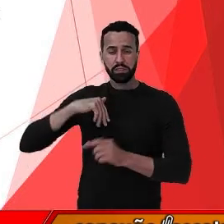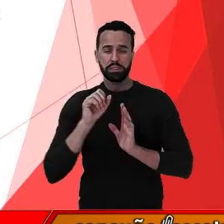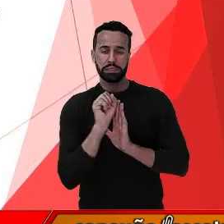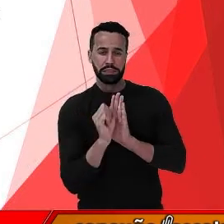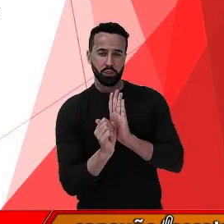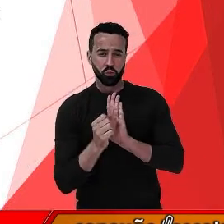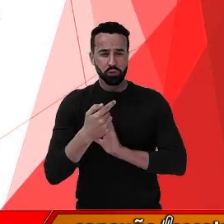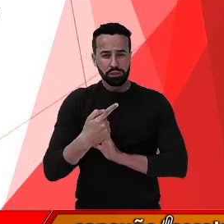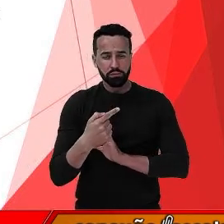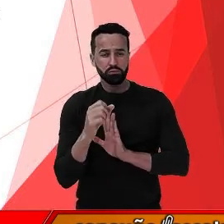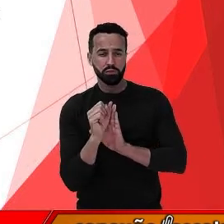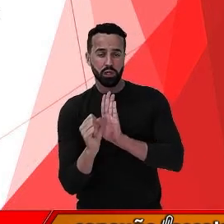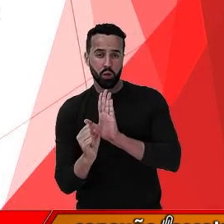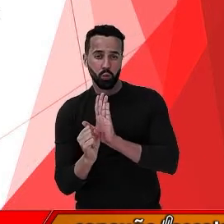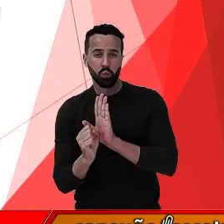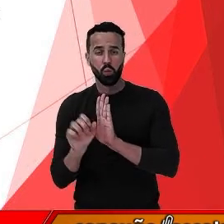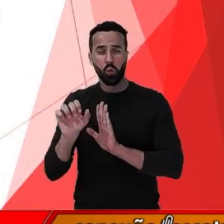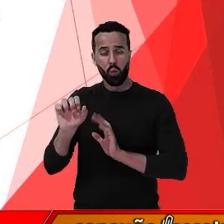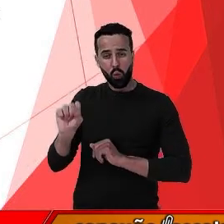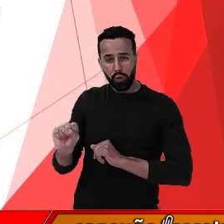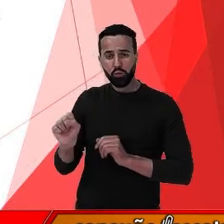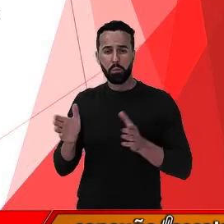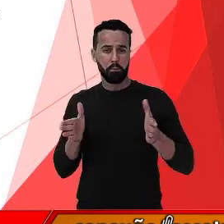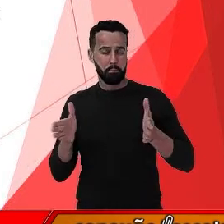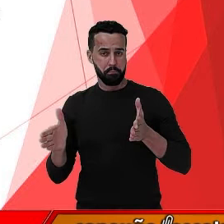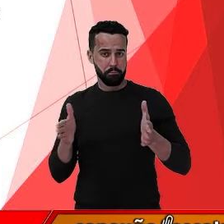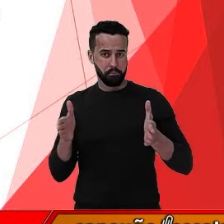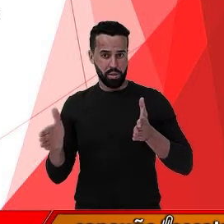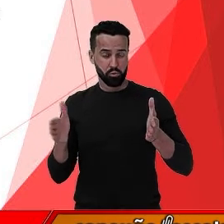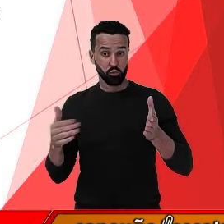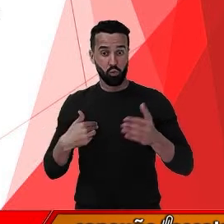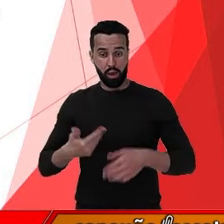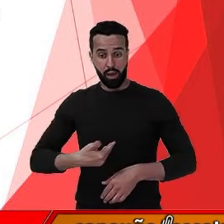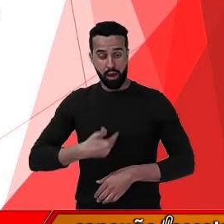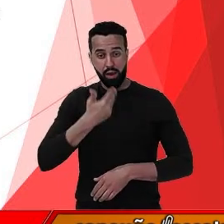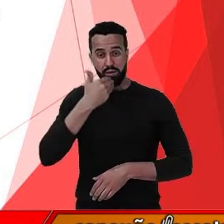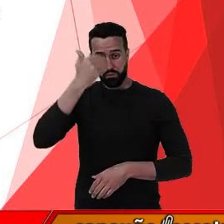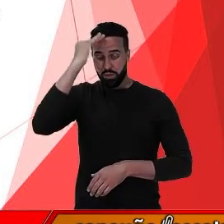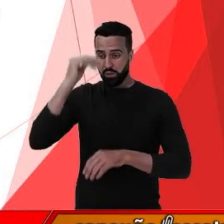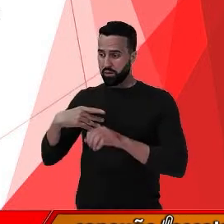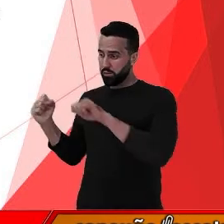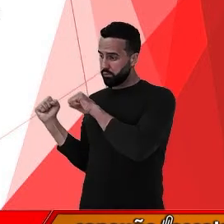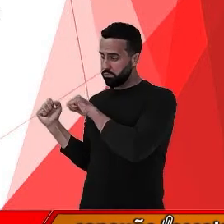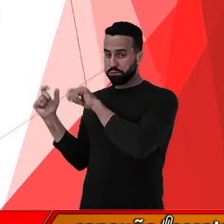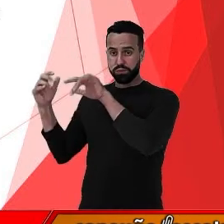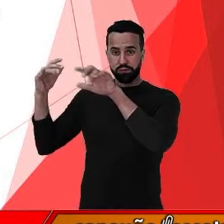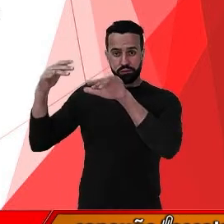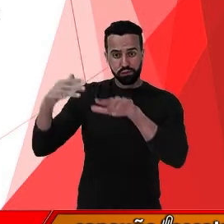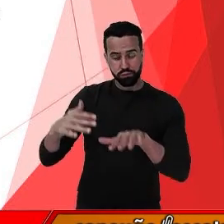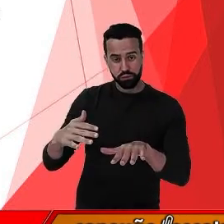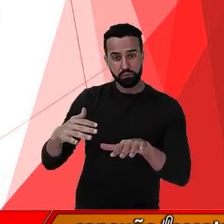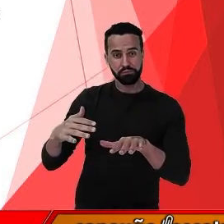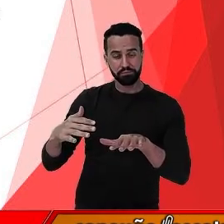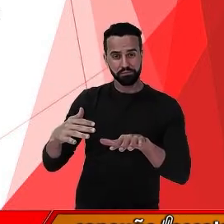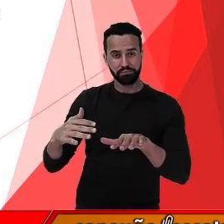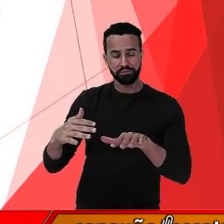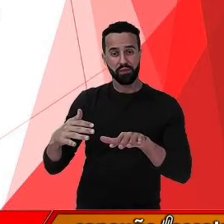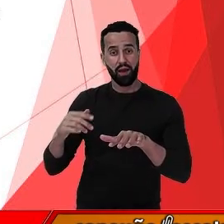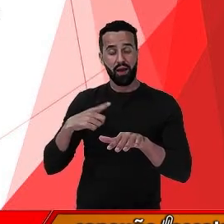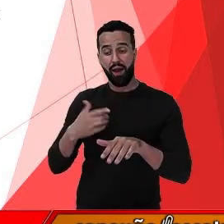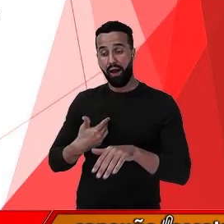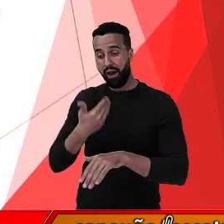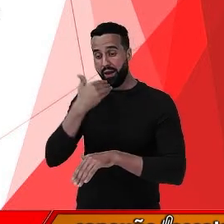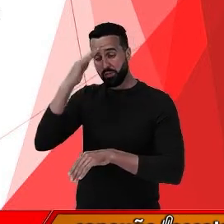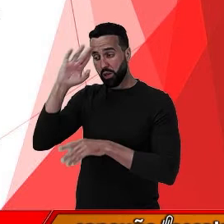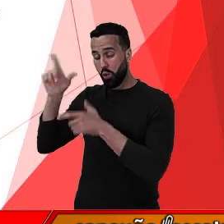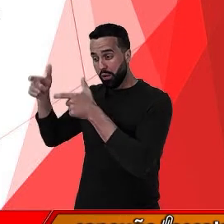o século VIII, período da invasão árabe, se deslocaram da Península Arábica em